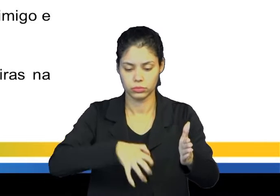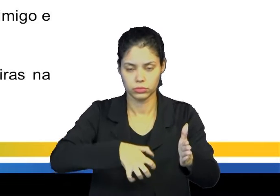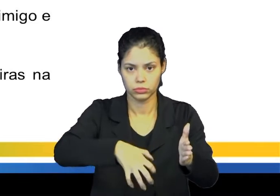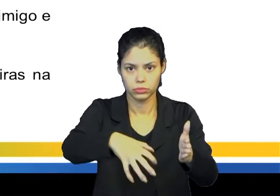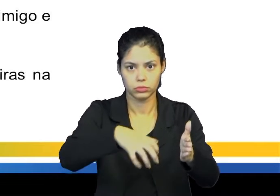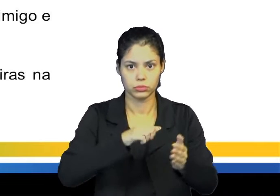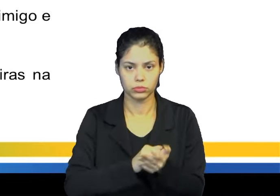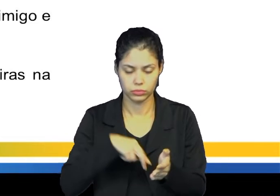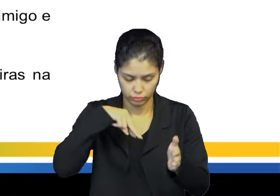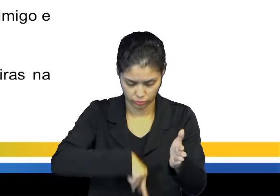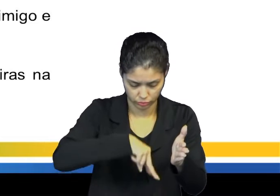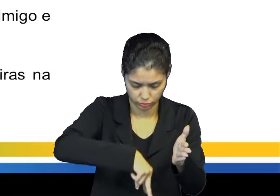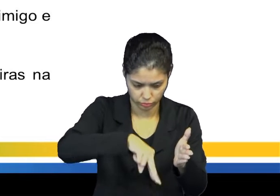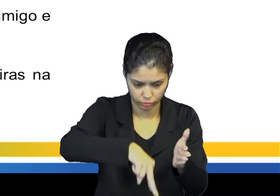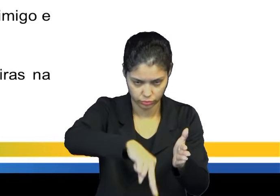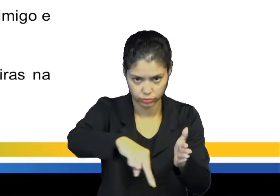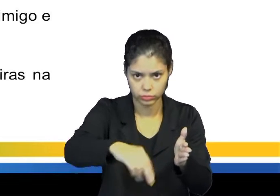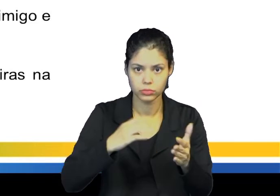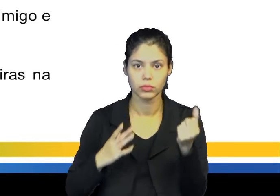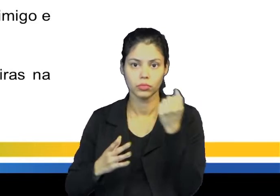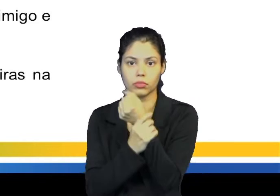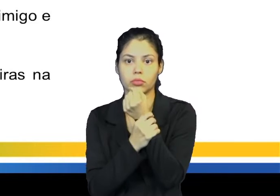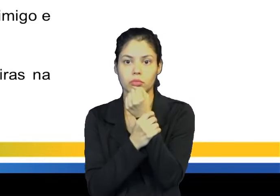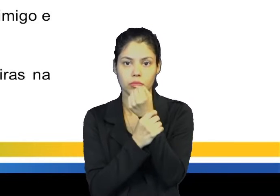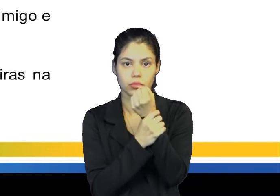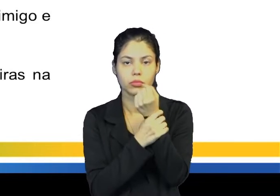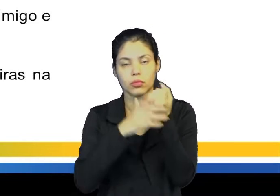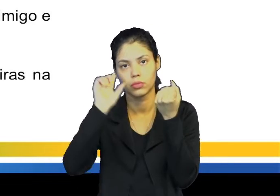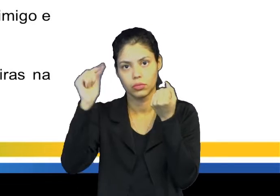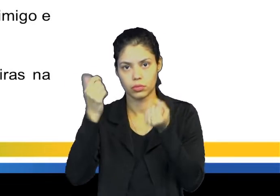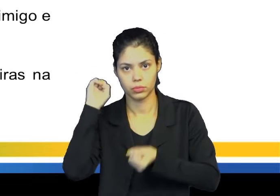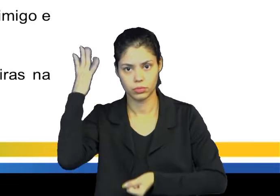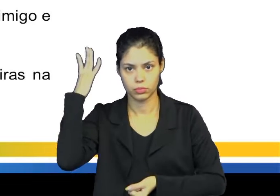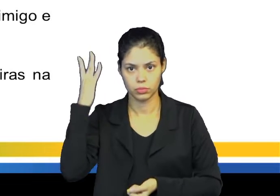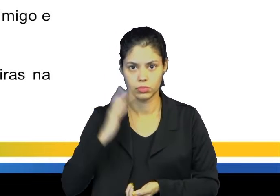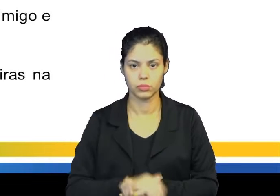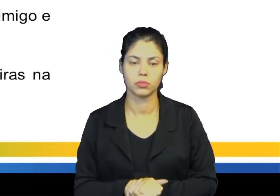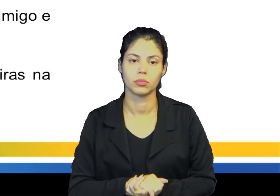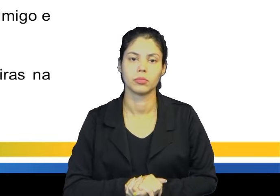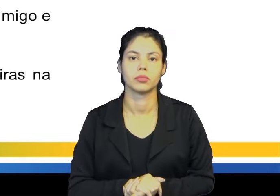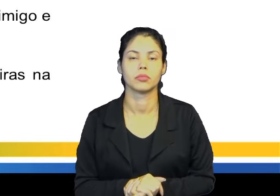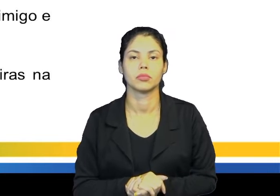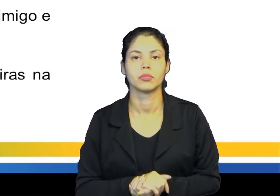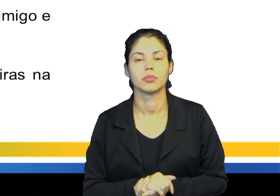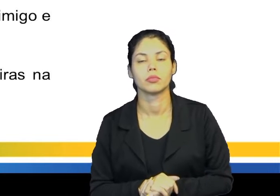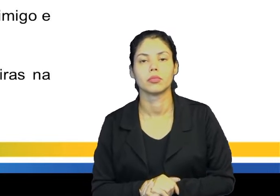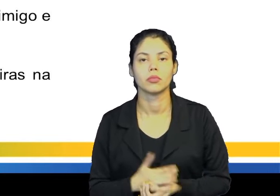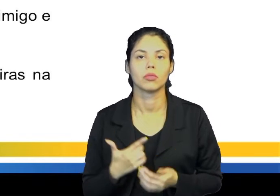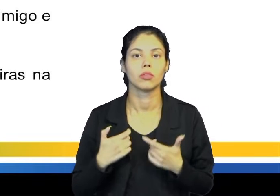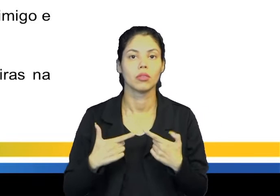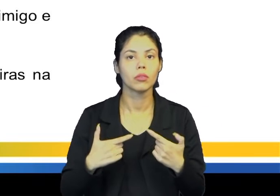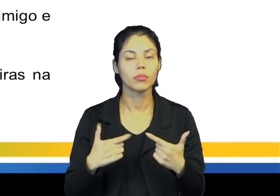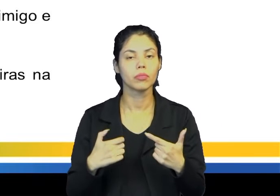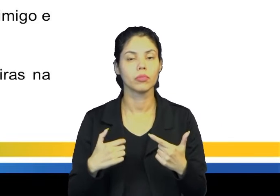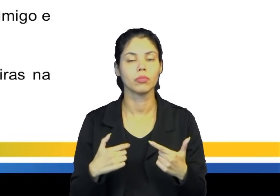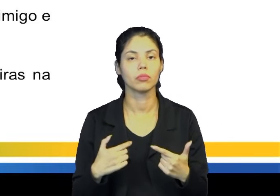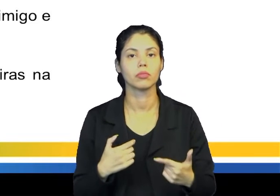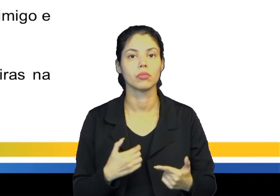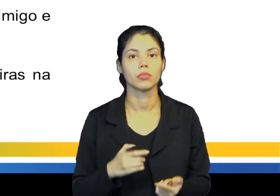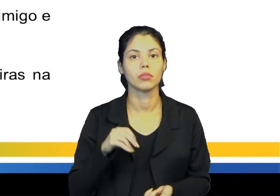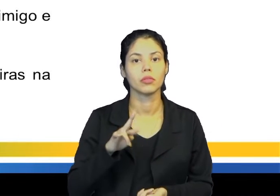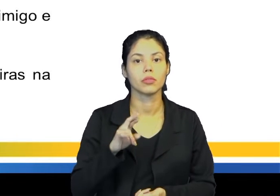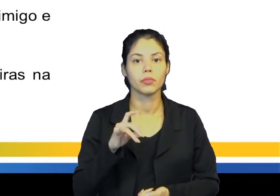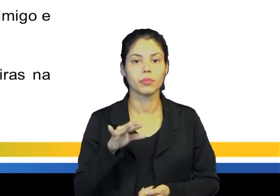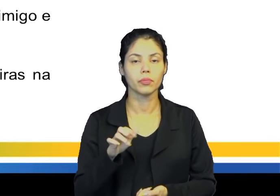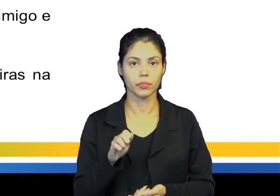onde os soldados se protegiam do inimigo e aguardavam os próximos acontecimentos. Ali na guerra, né, começaram na Batalha de